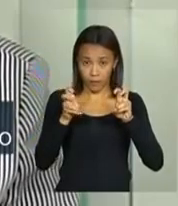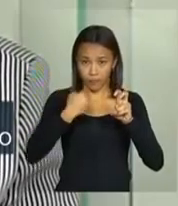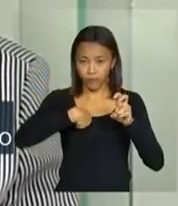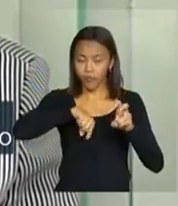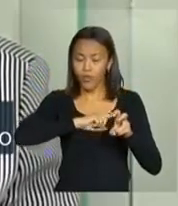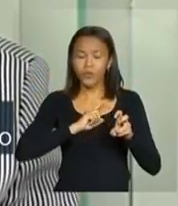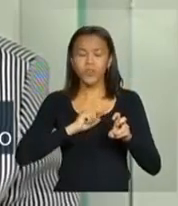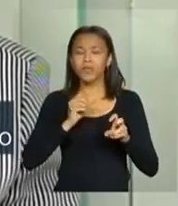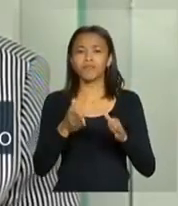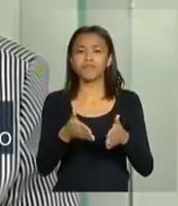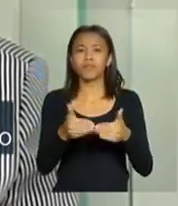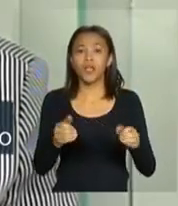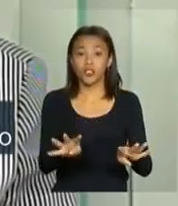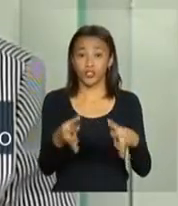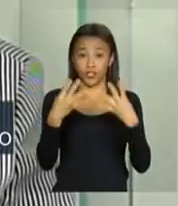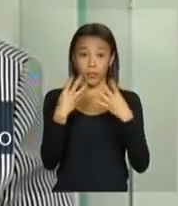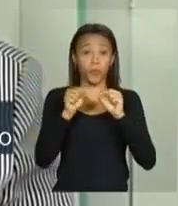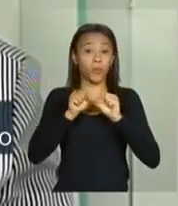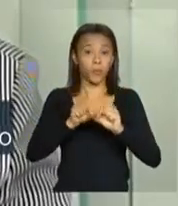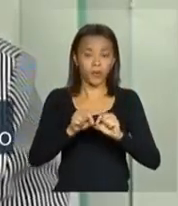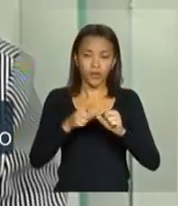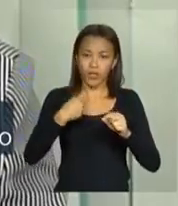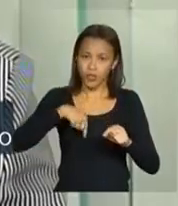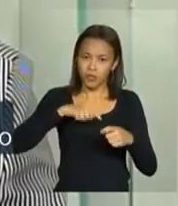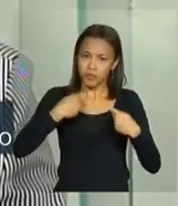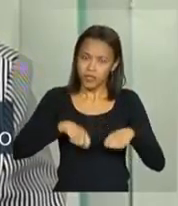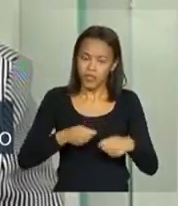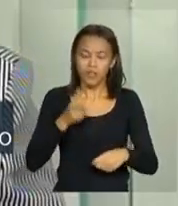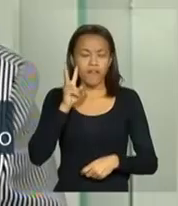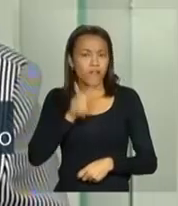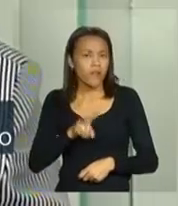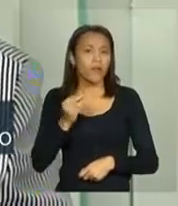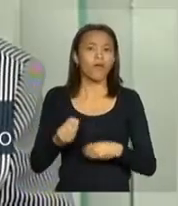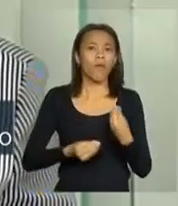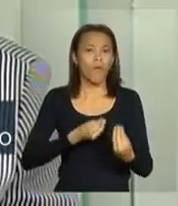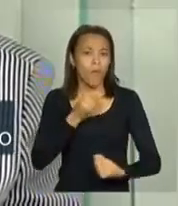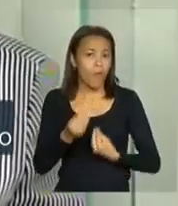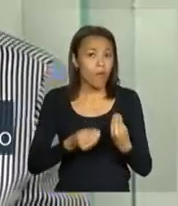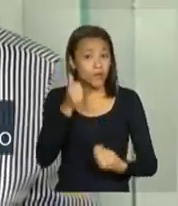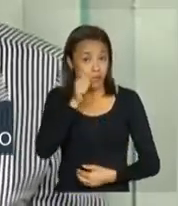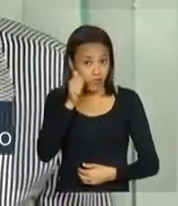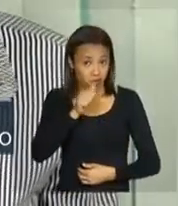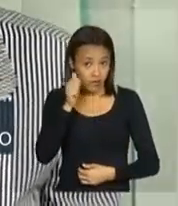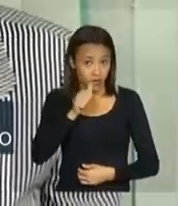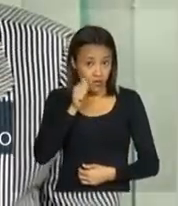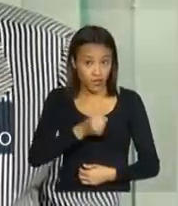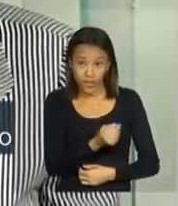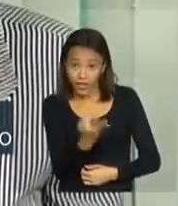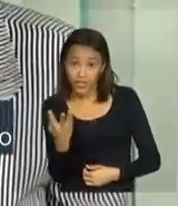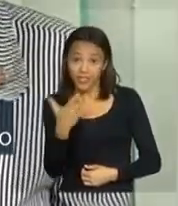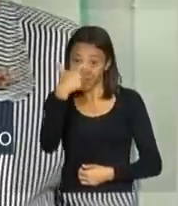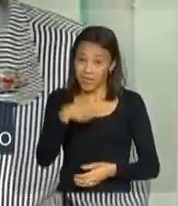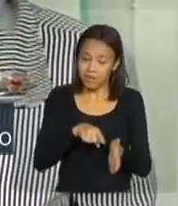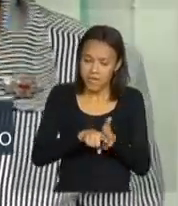a atenção para a necessidade de rever o próprio lugar das mulheres